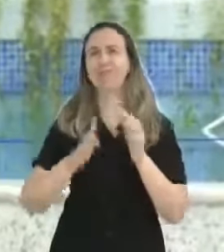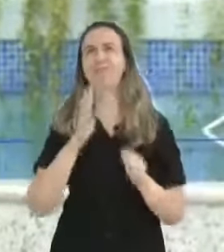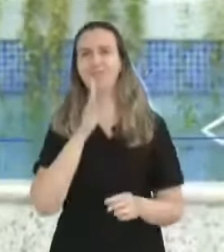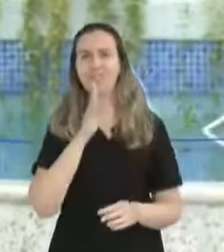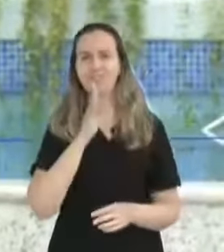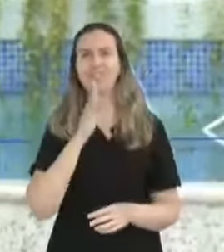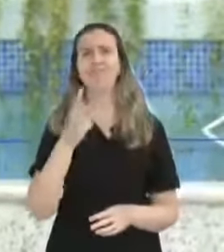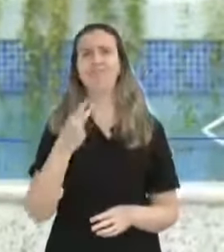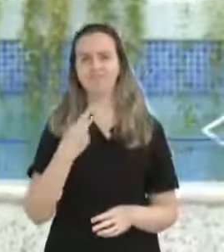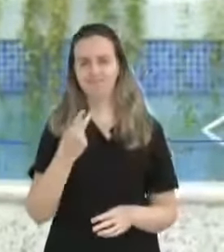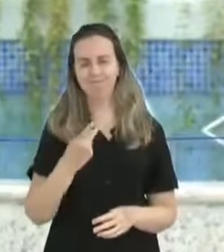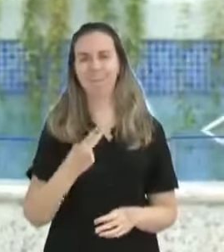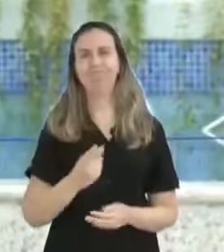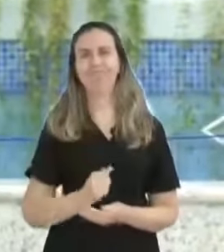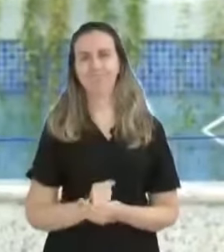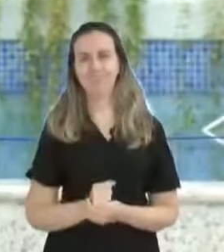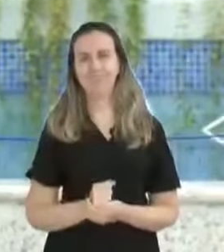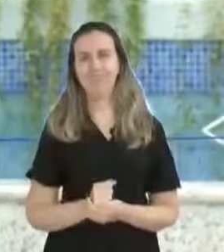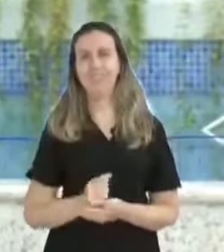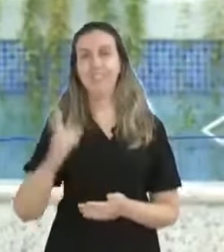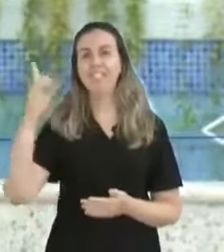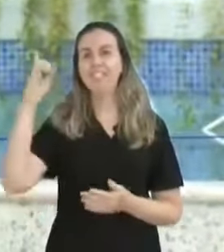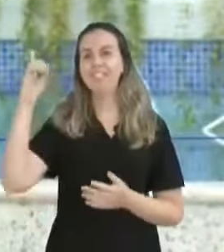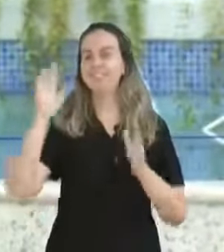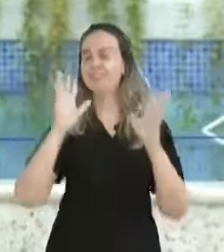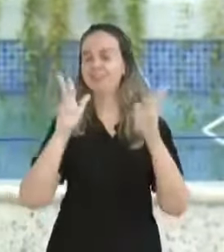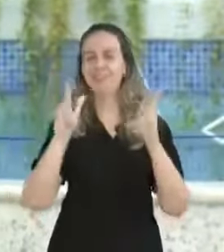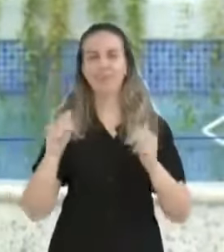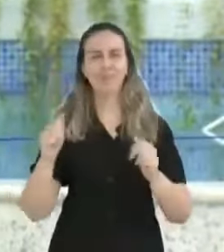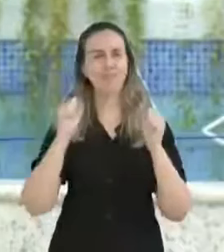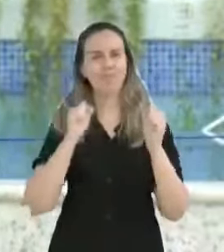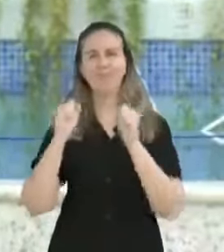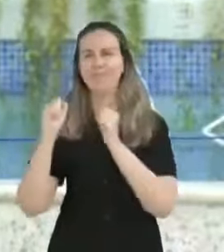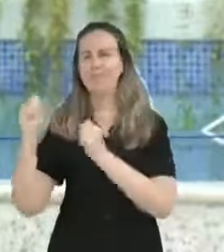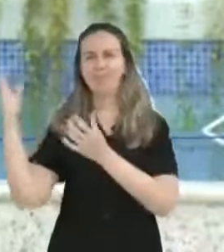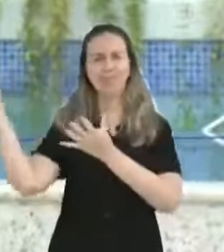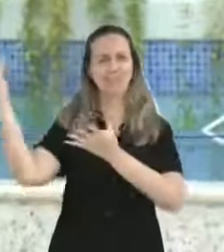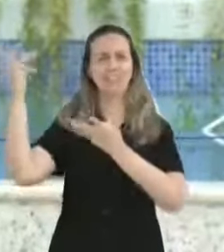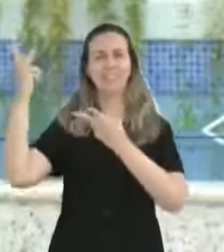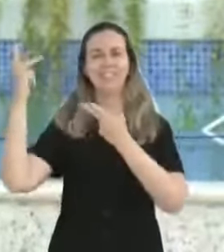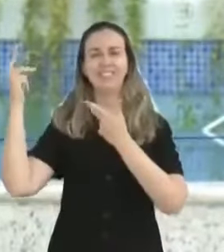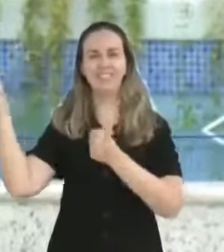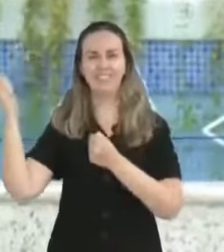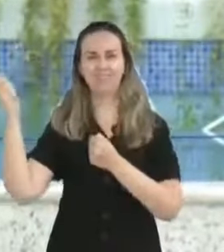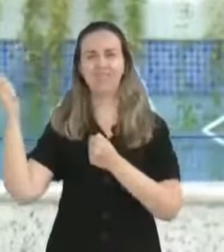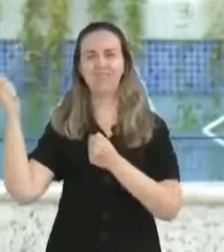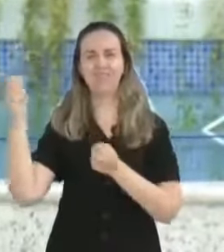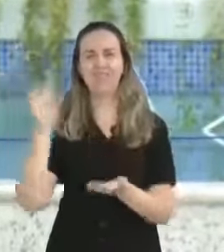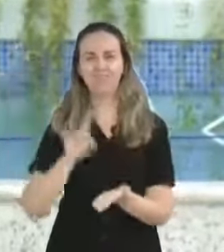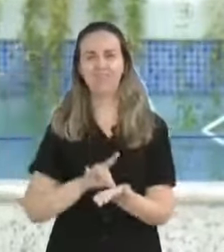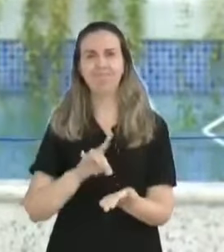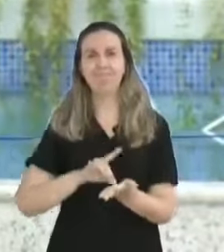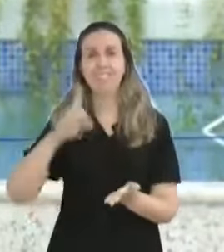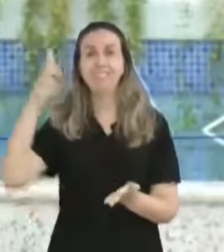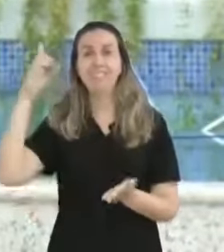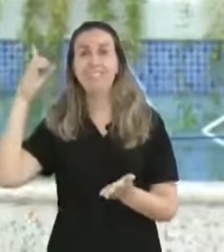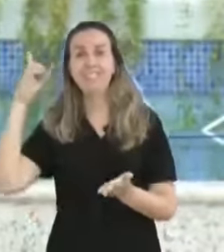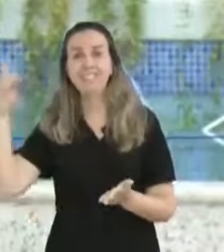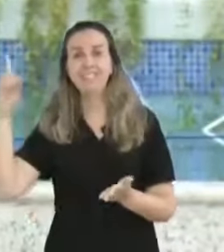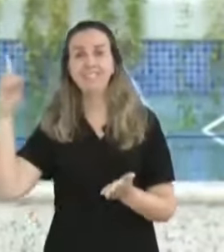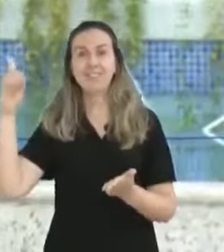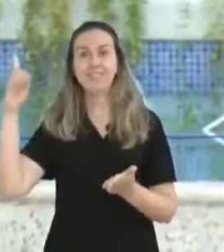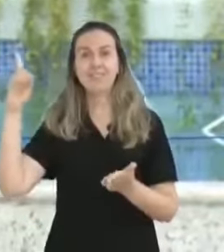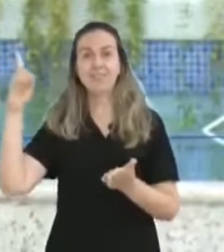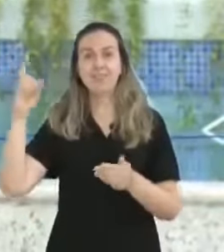seu livro, e por isso ele é soberano sobre todas as coisas. Sim, queridos, um Deus que tem